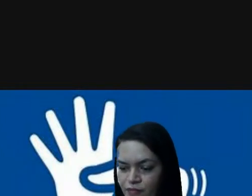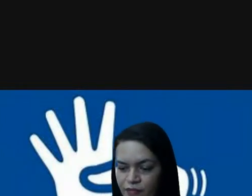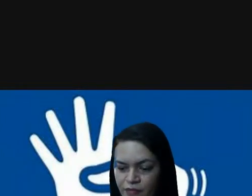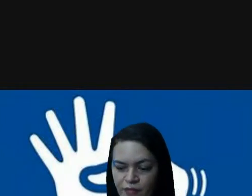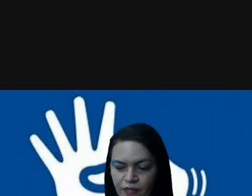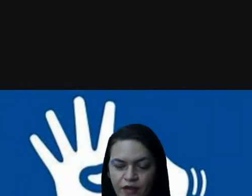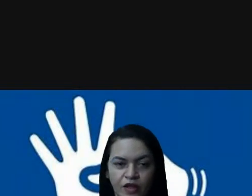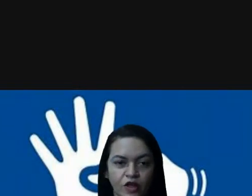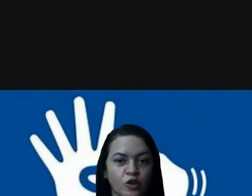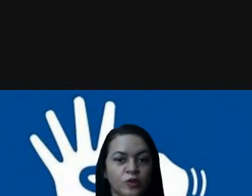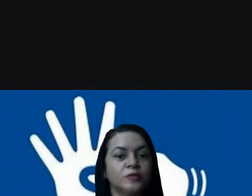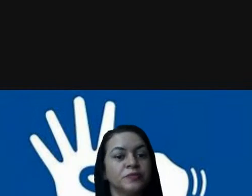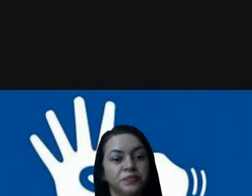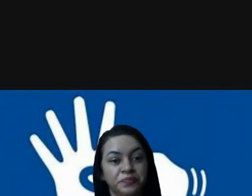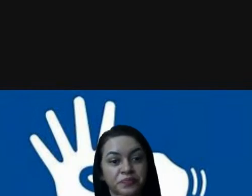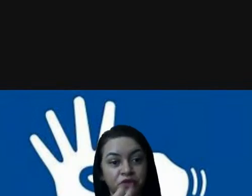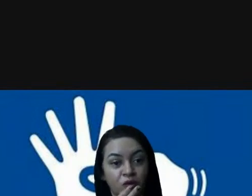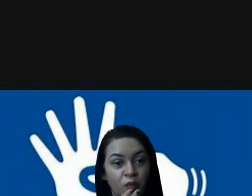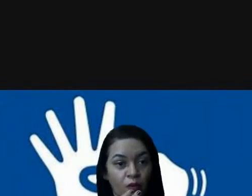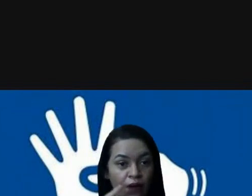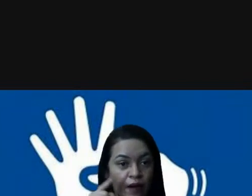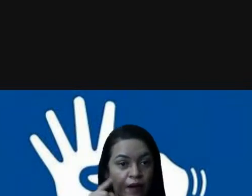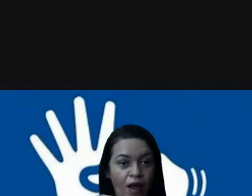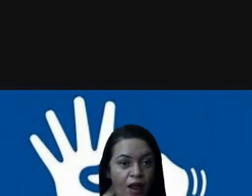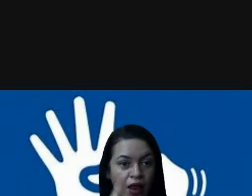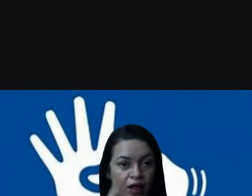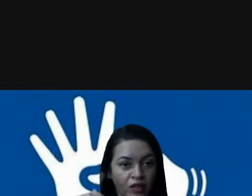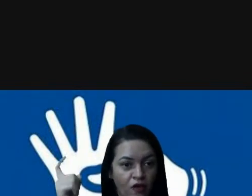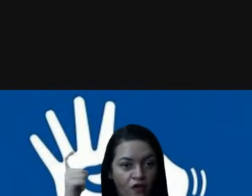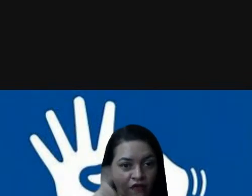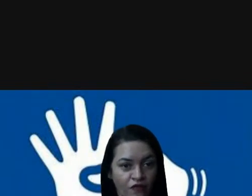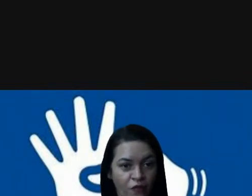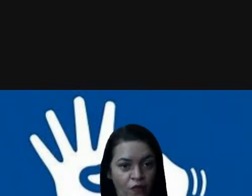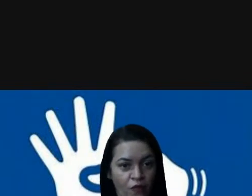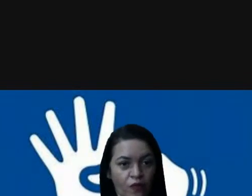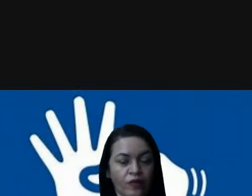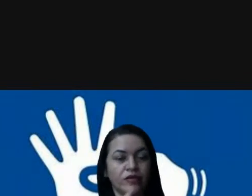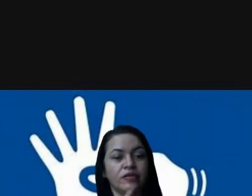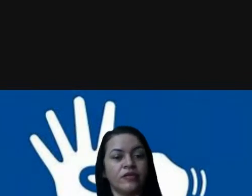Bom, então, enquanto ela não retorna, eu tenho acompanhado também